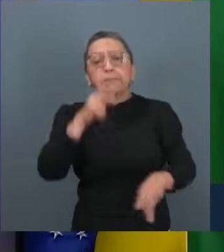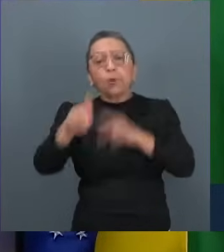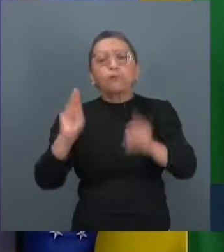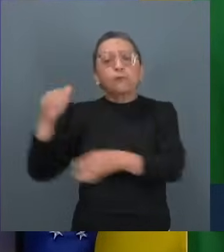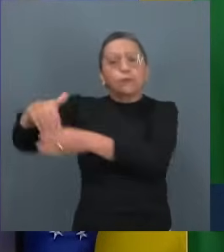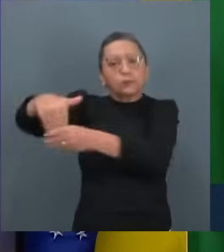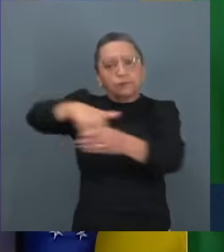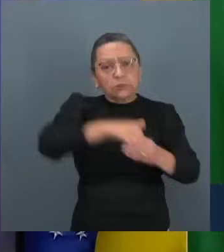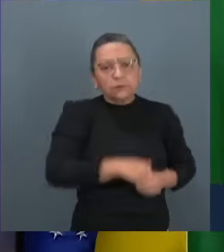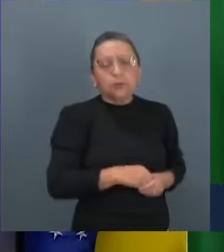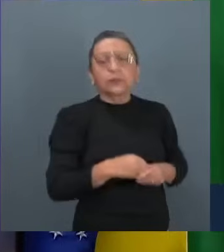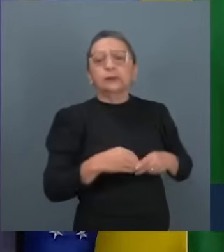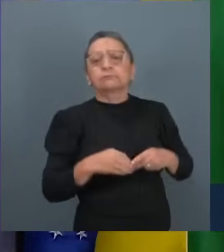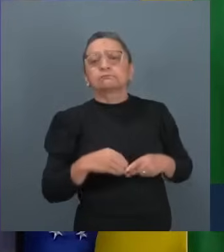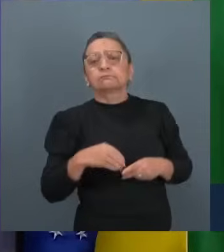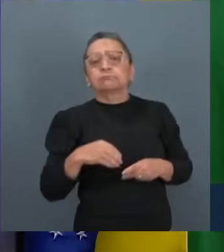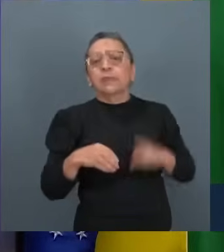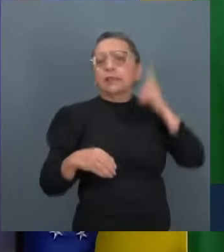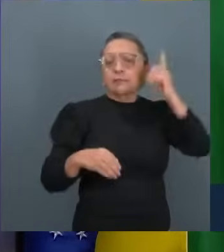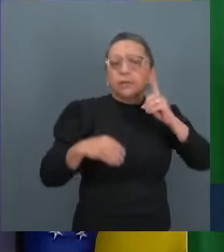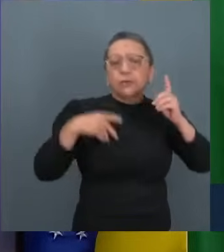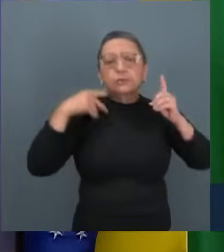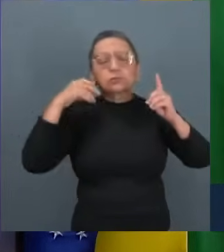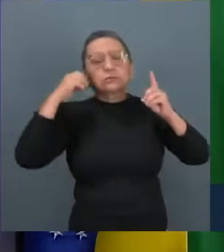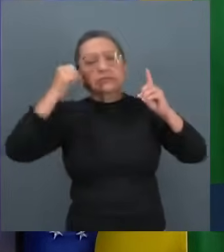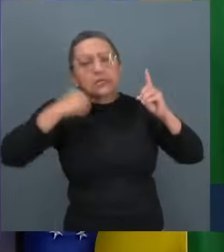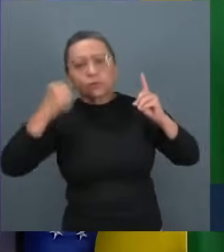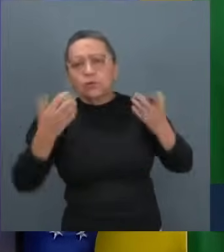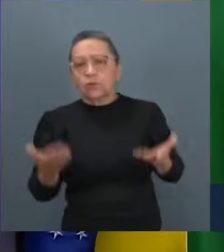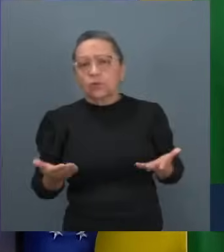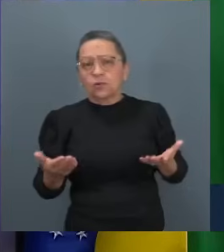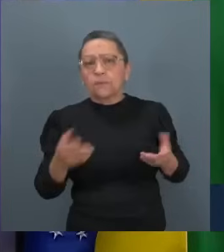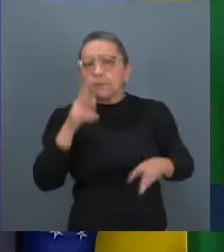isso. O Supremo não teve voto de ninguém.